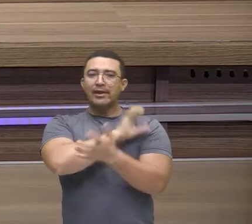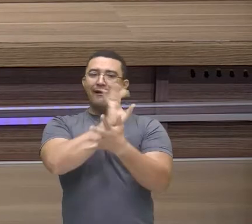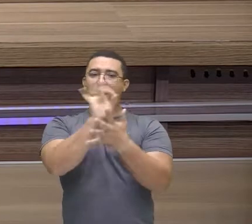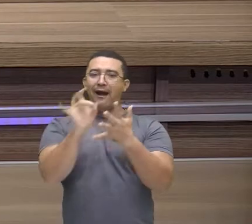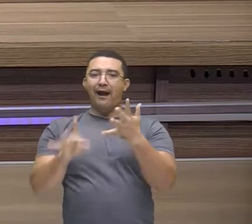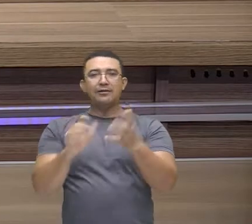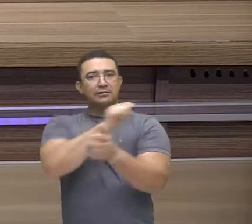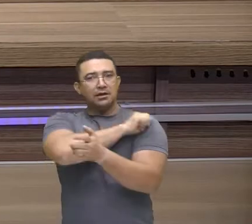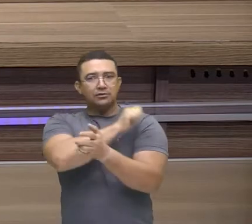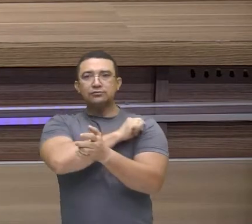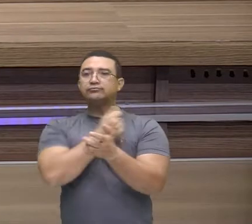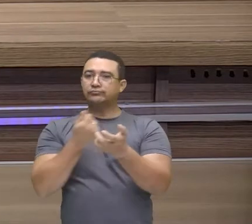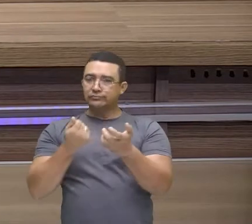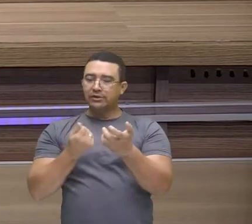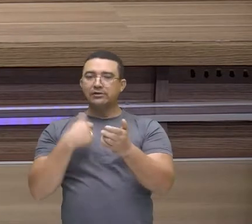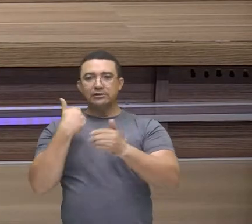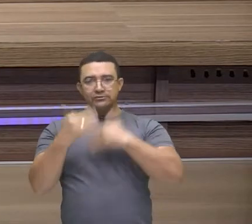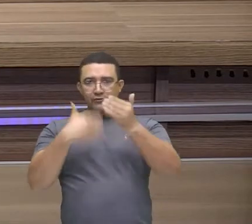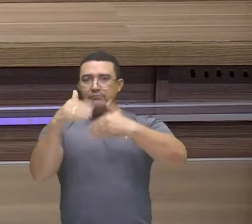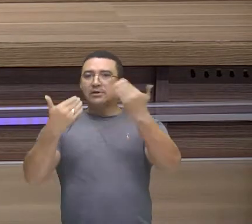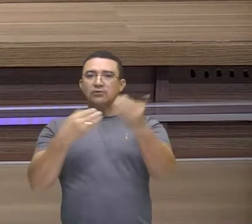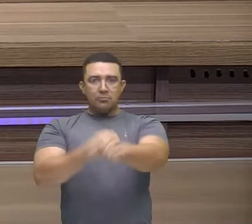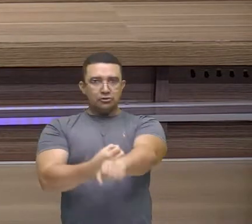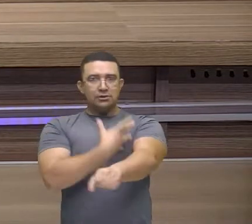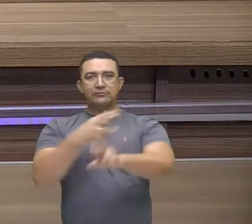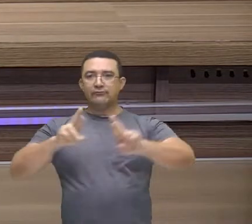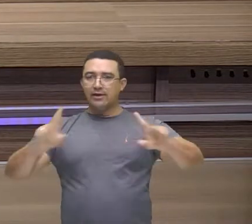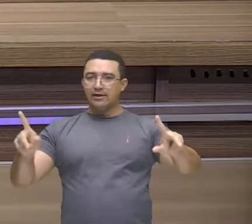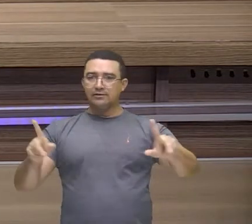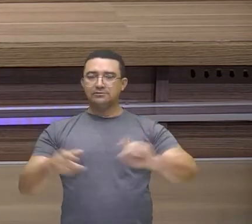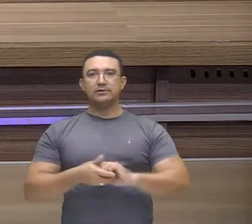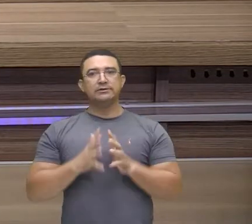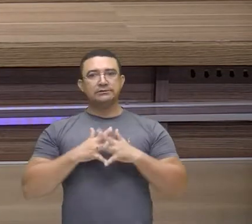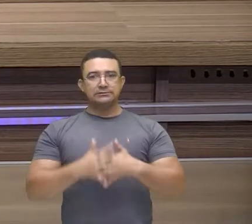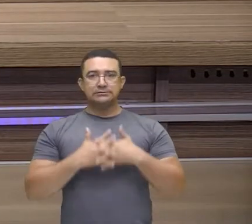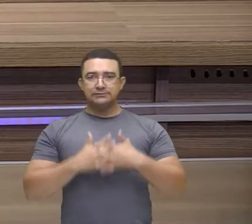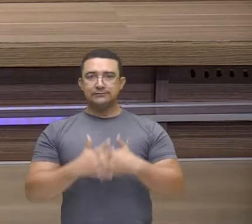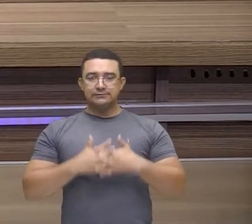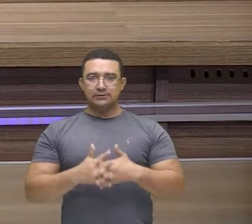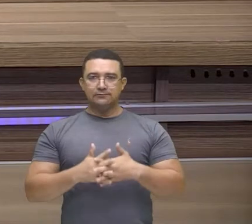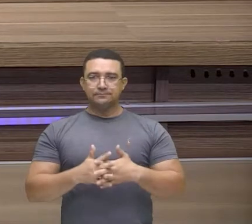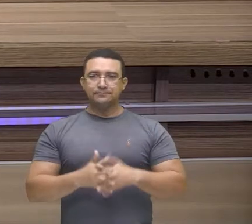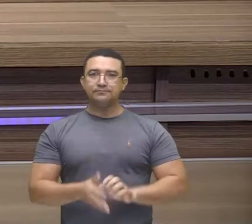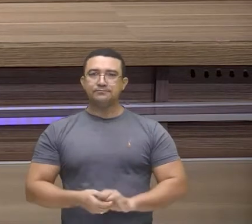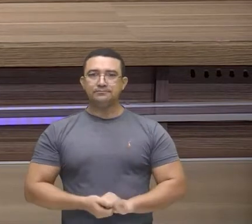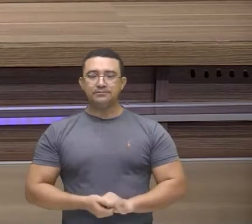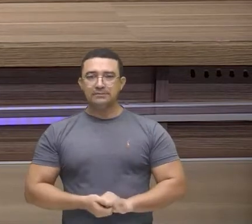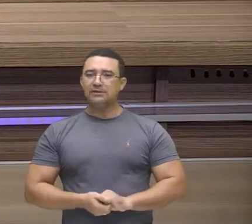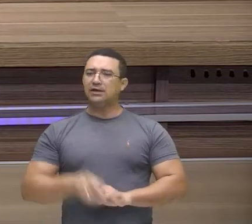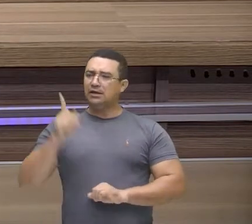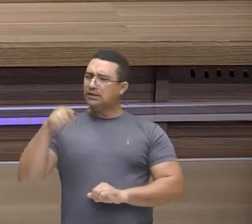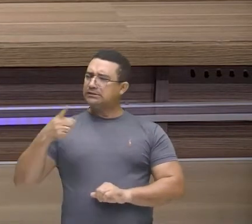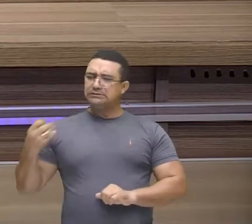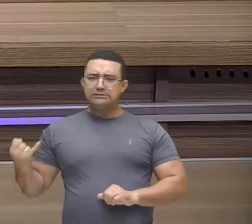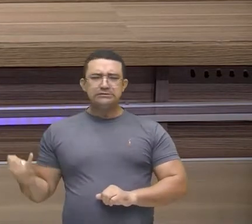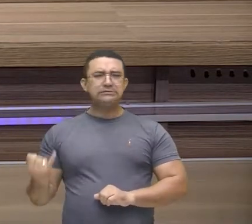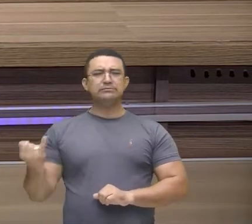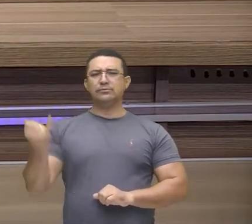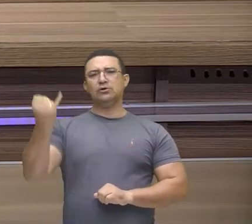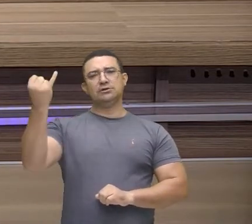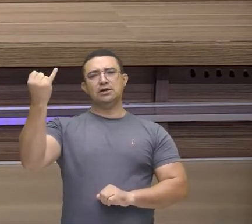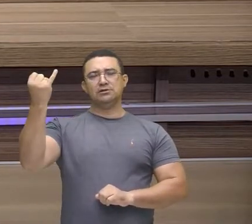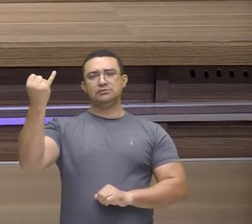desenvolvimento emocional. E aí começa a confusão. Daí a importância fundamental do